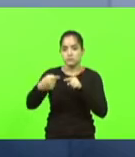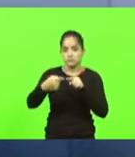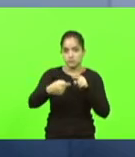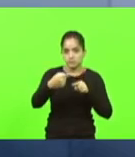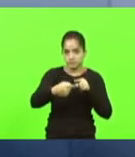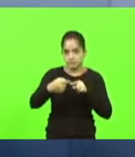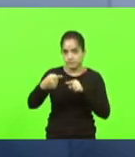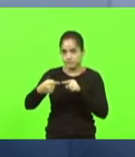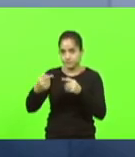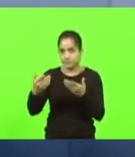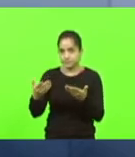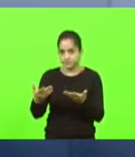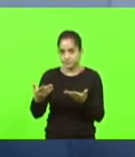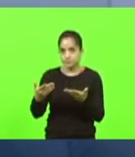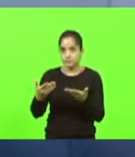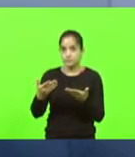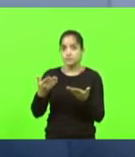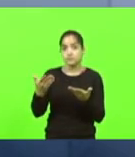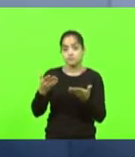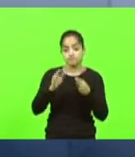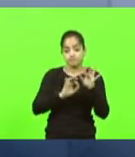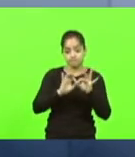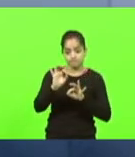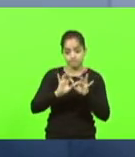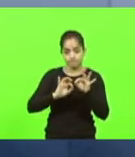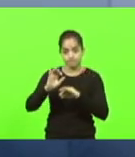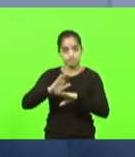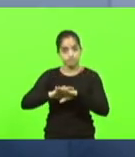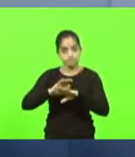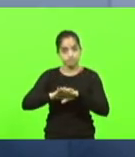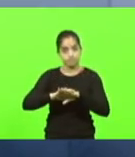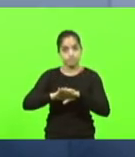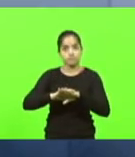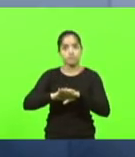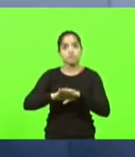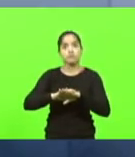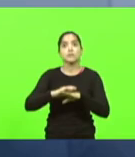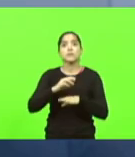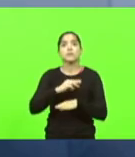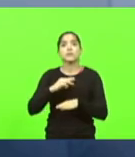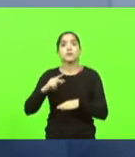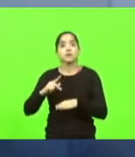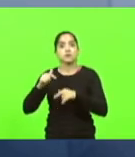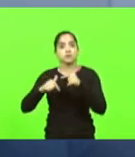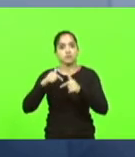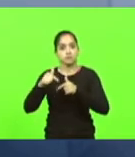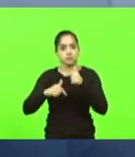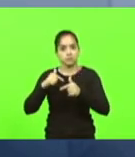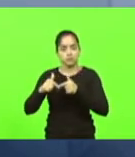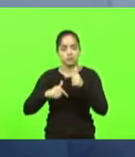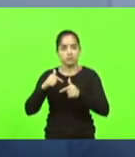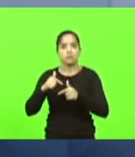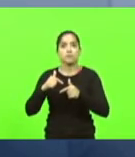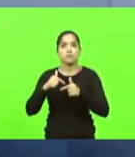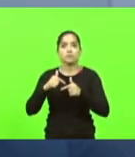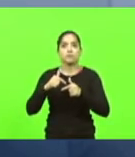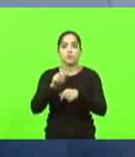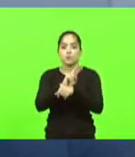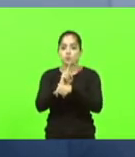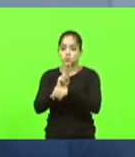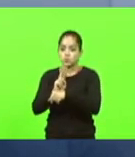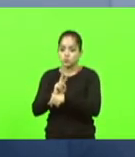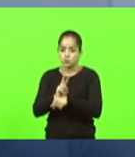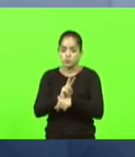evento, embora ele seja organizado pelo Ministério Público do Trabalho e pela Auditoria Fiscal do Trabalho, ele é formado